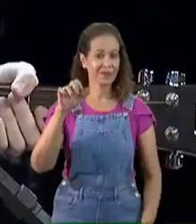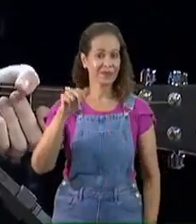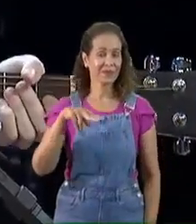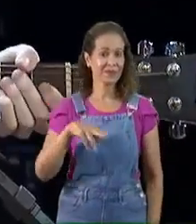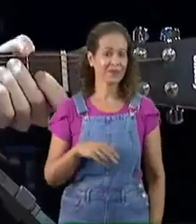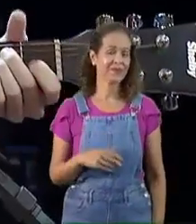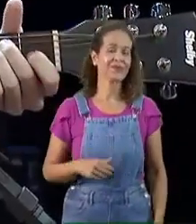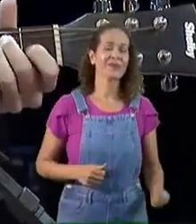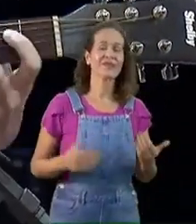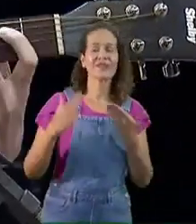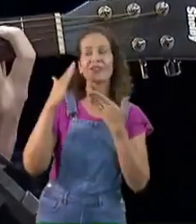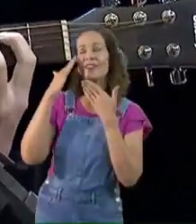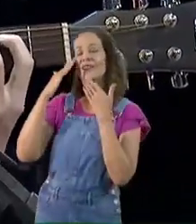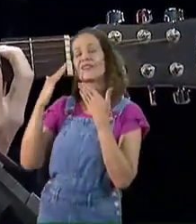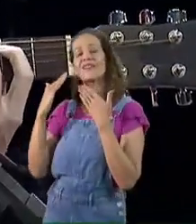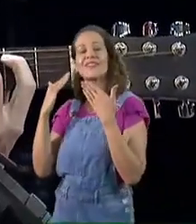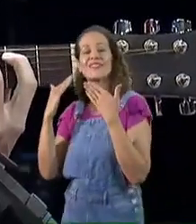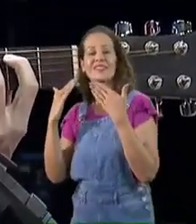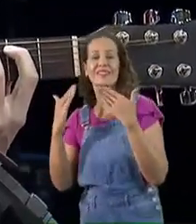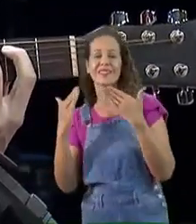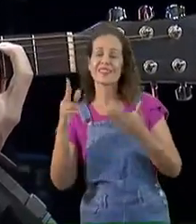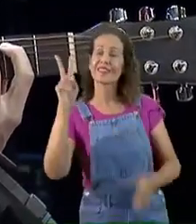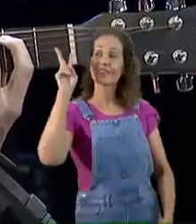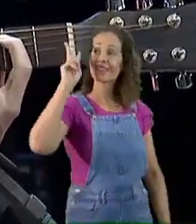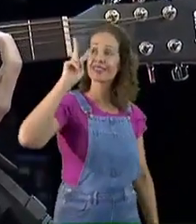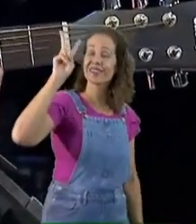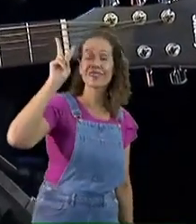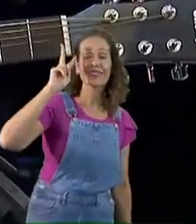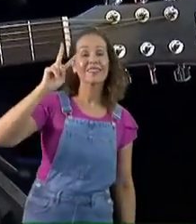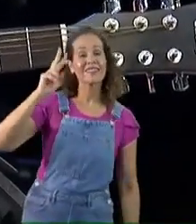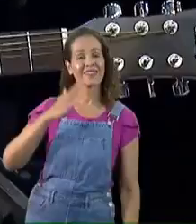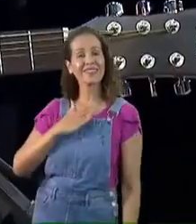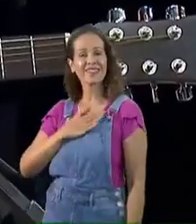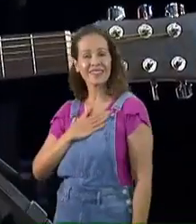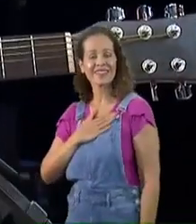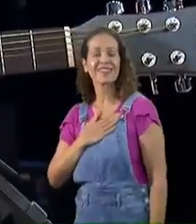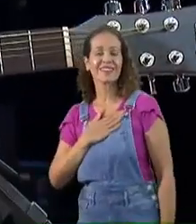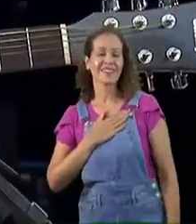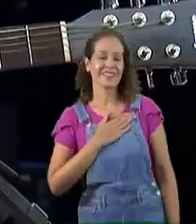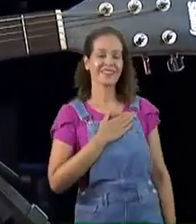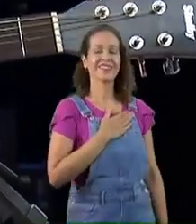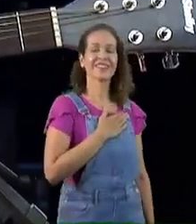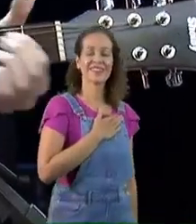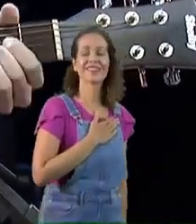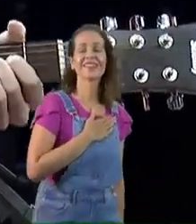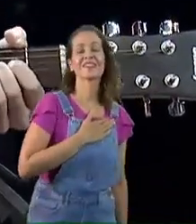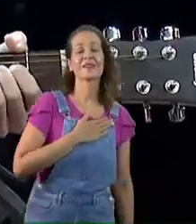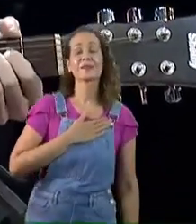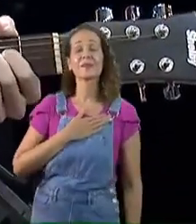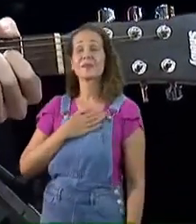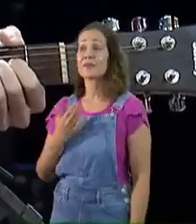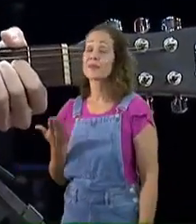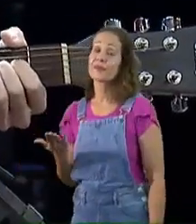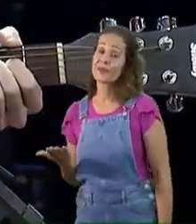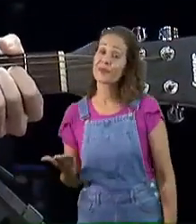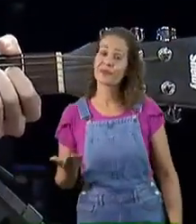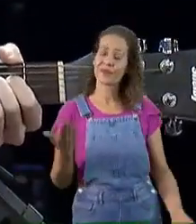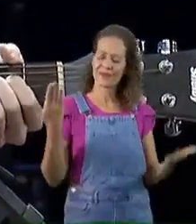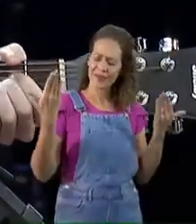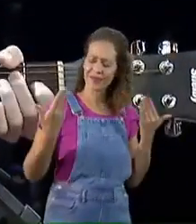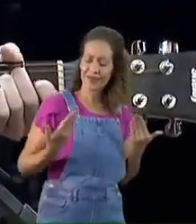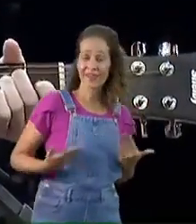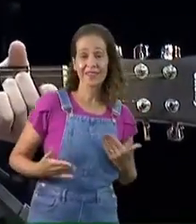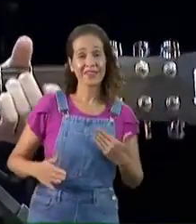Eu te agradeço, Deus, por se lembrar de mim e pelo teu favor. Eu que me